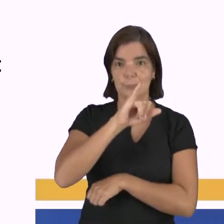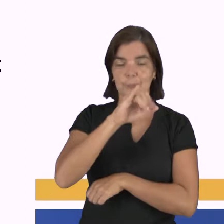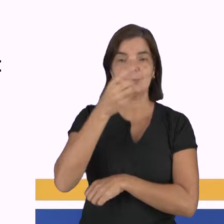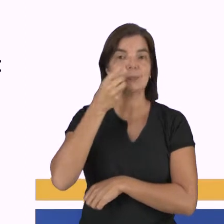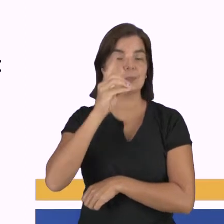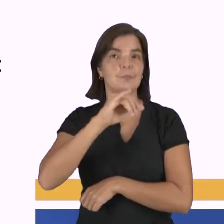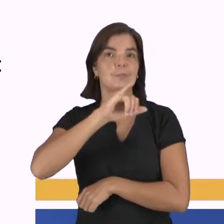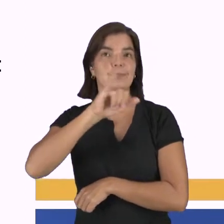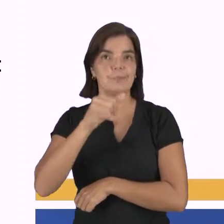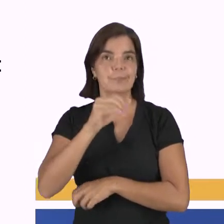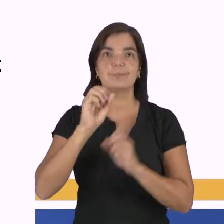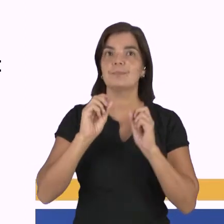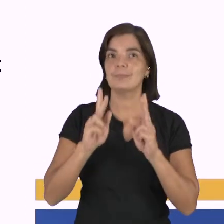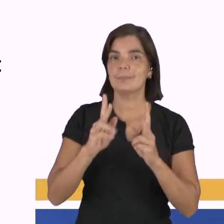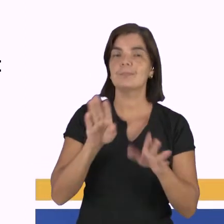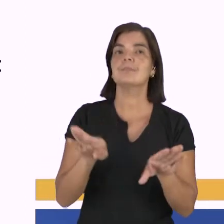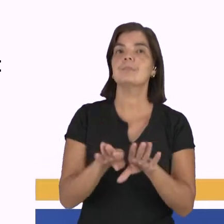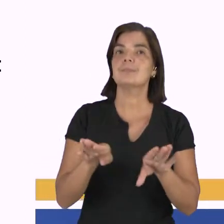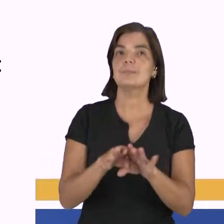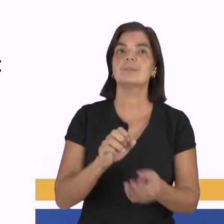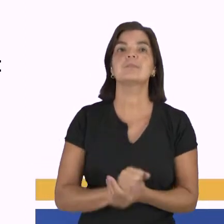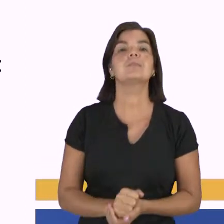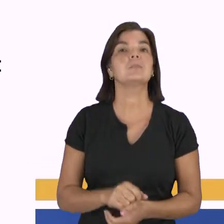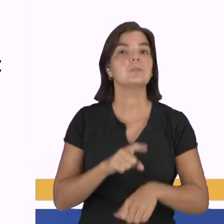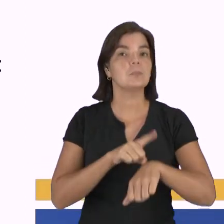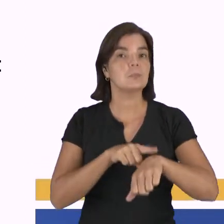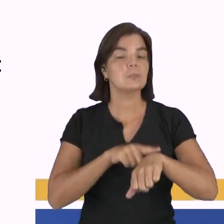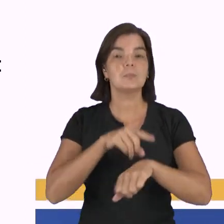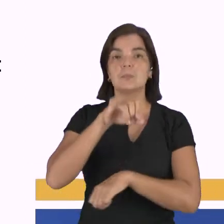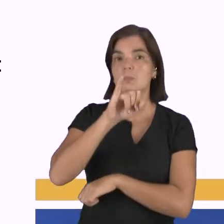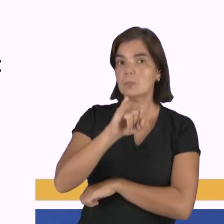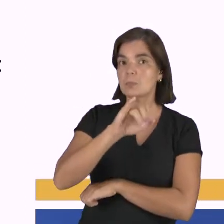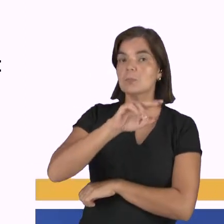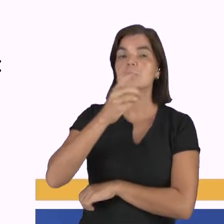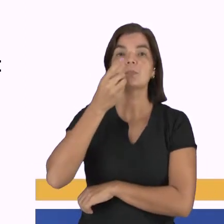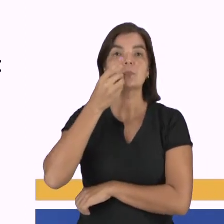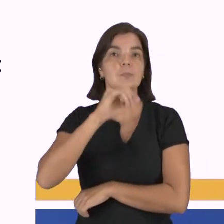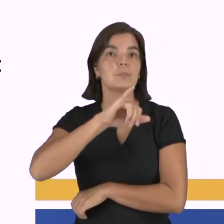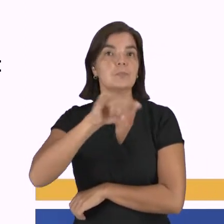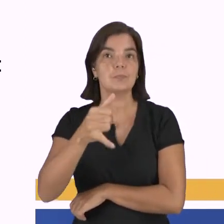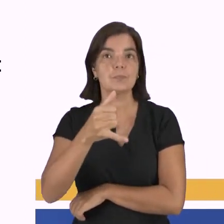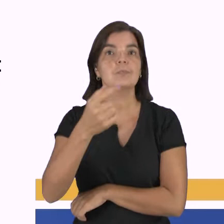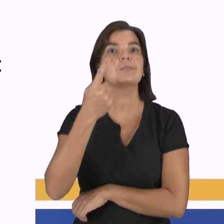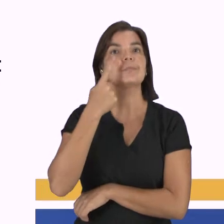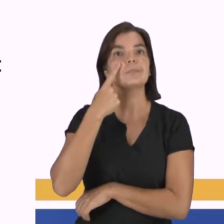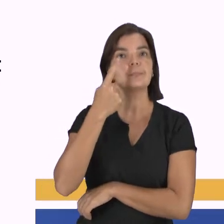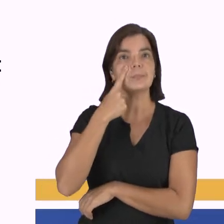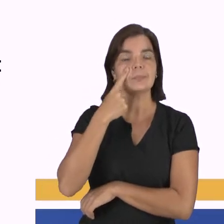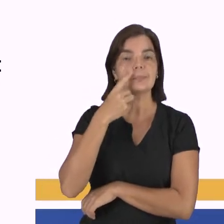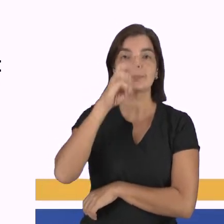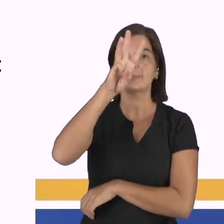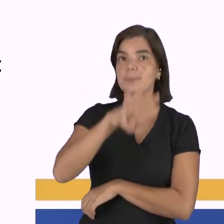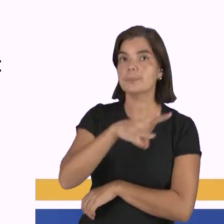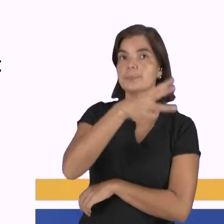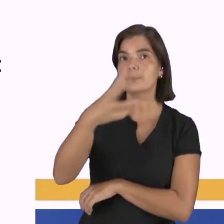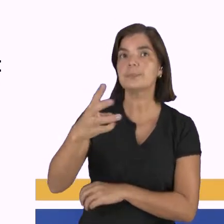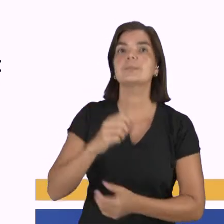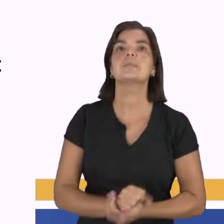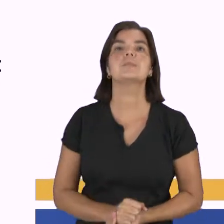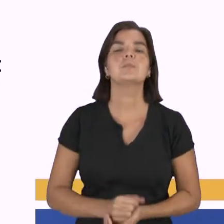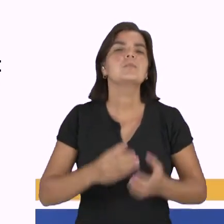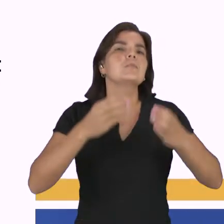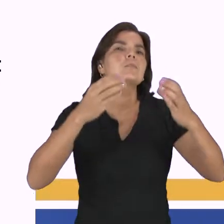e do dia J Ok então eu tenho um momento e do dia J que é o elemento que corresponde a matriz